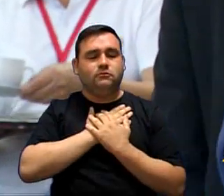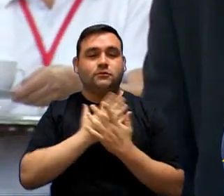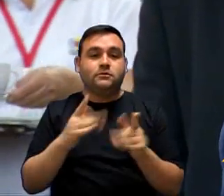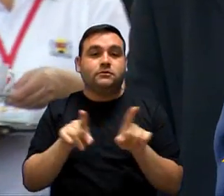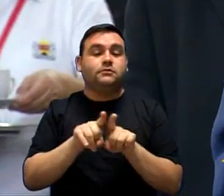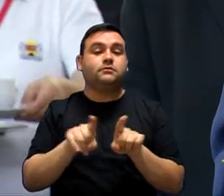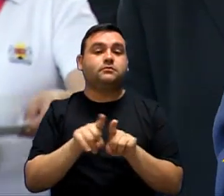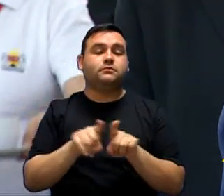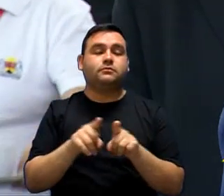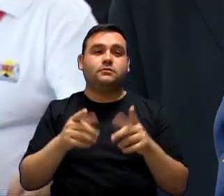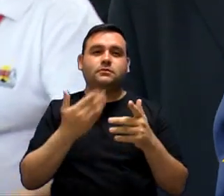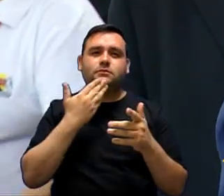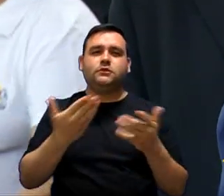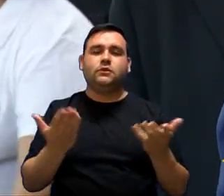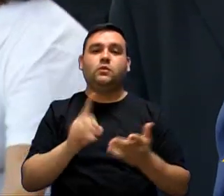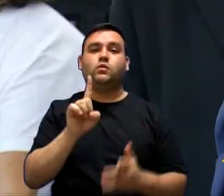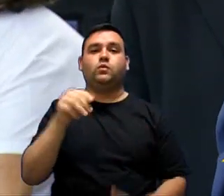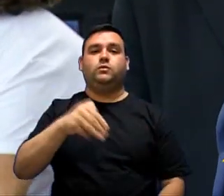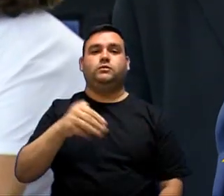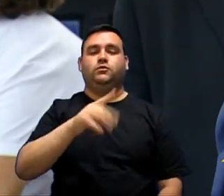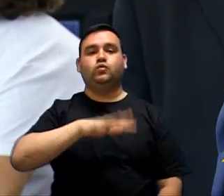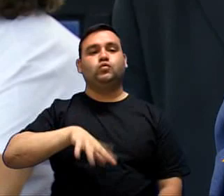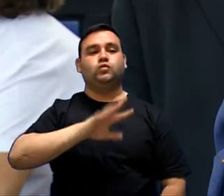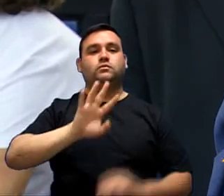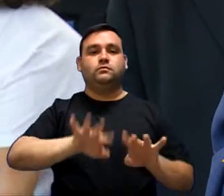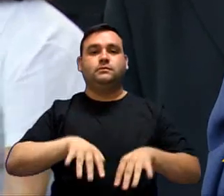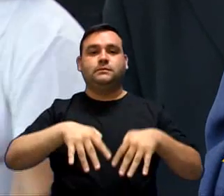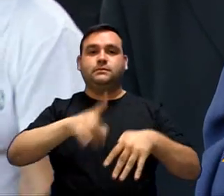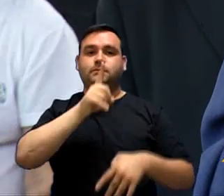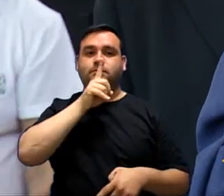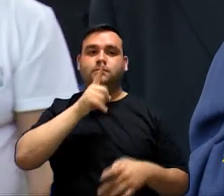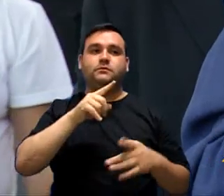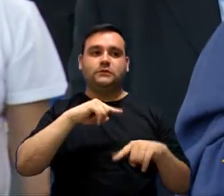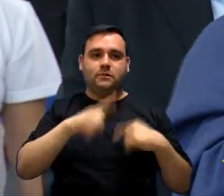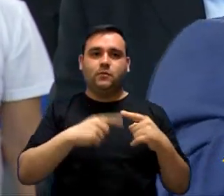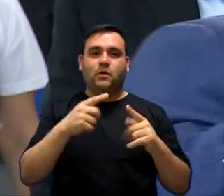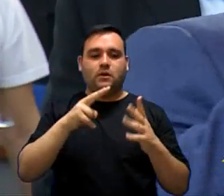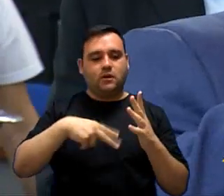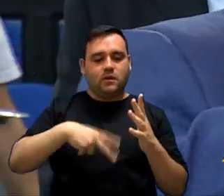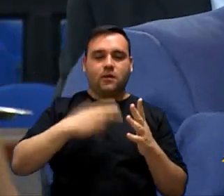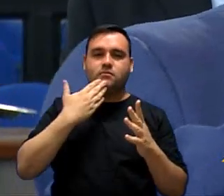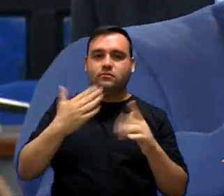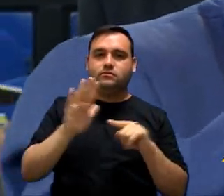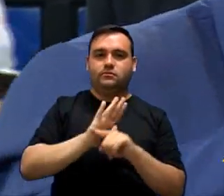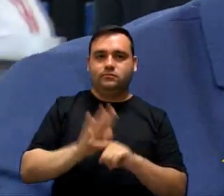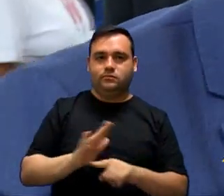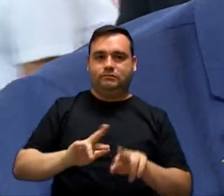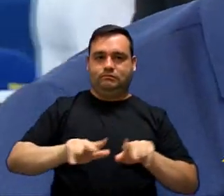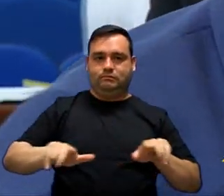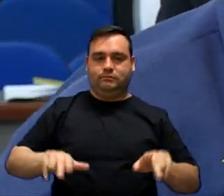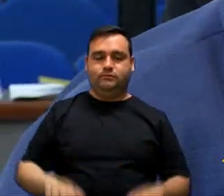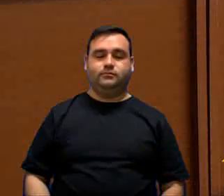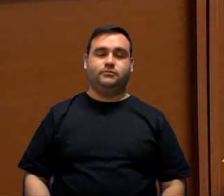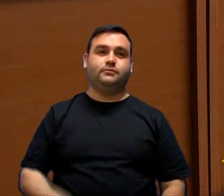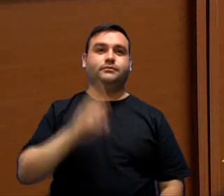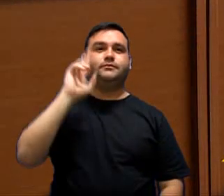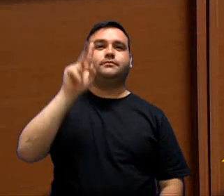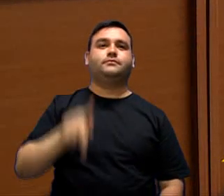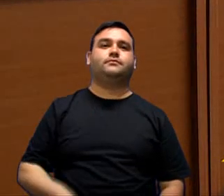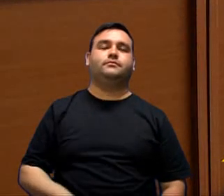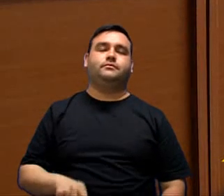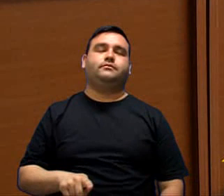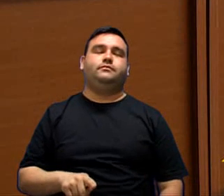E peço um minuto de silêncio após lido os requerimentos, senhor presidente. Tenho dito. Senhor presidente,